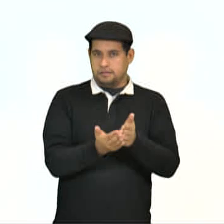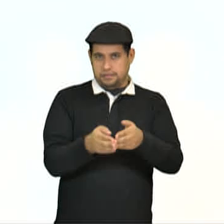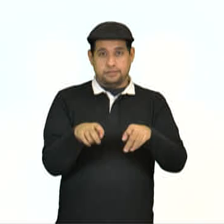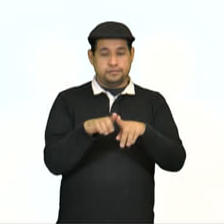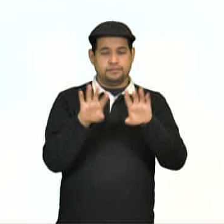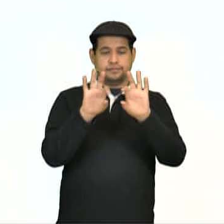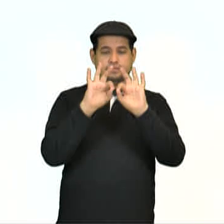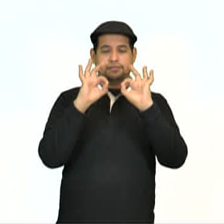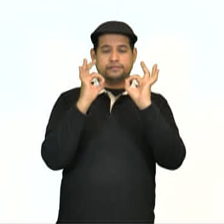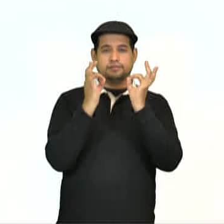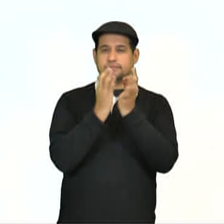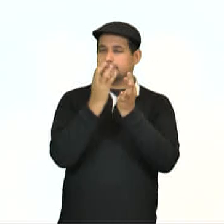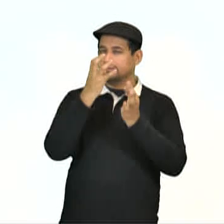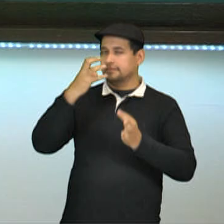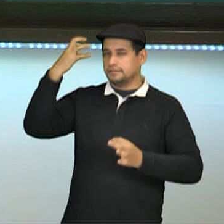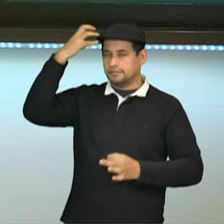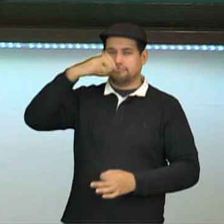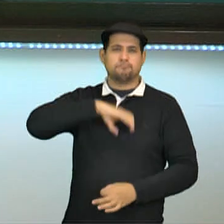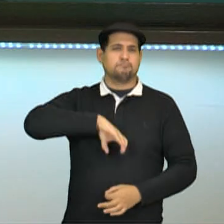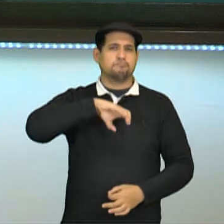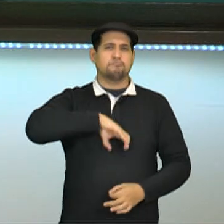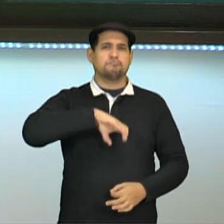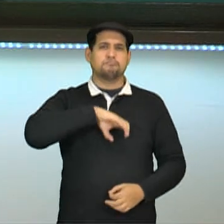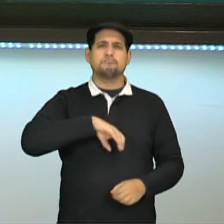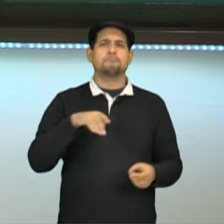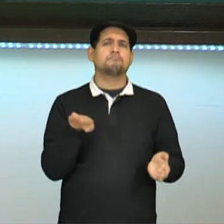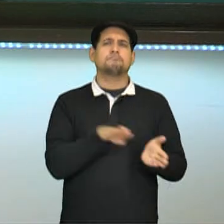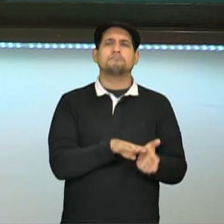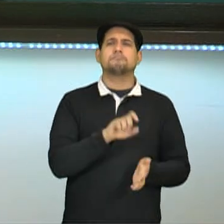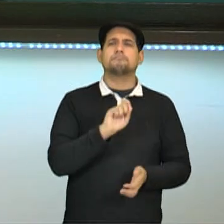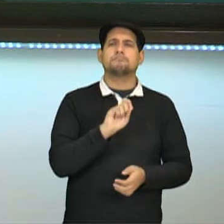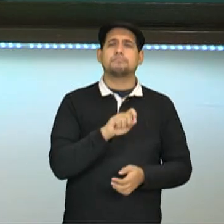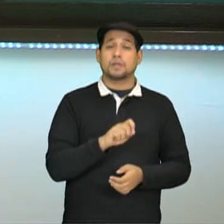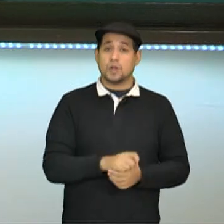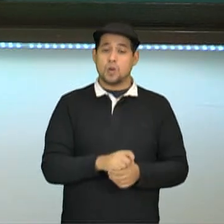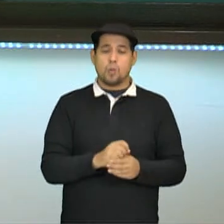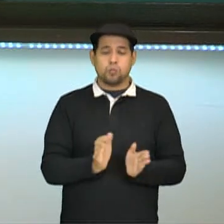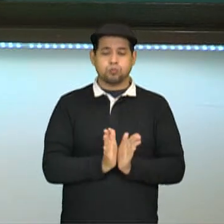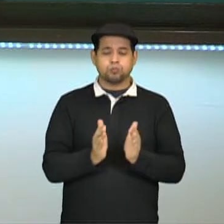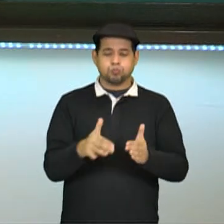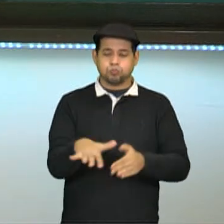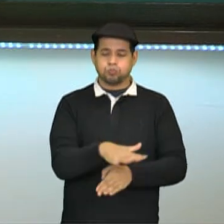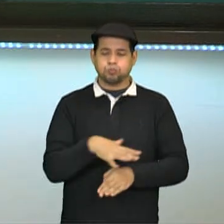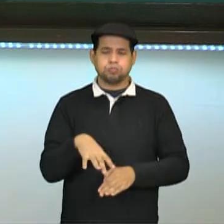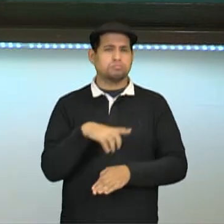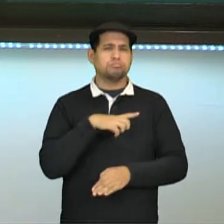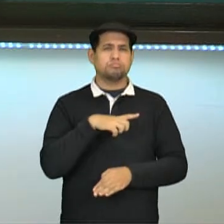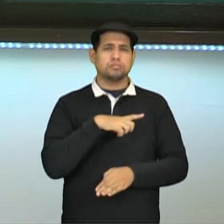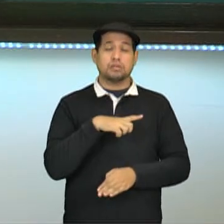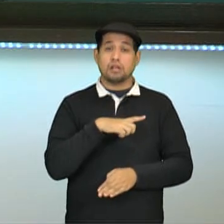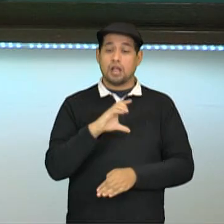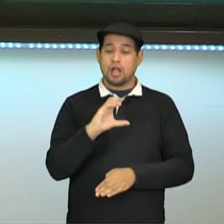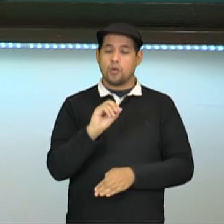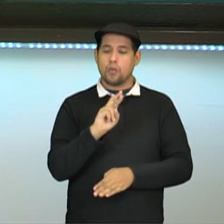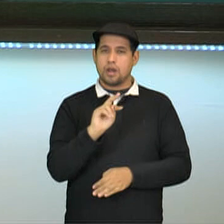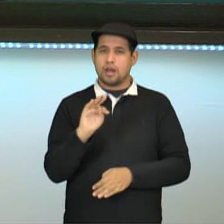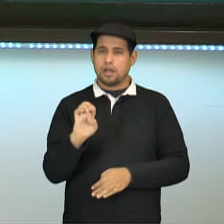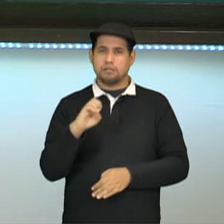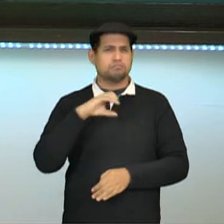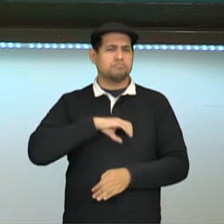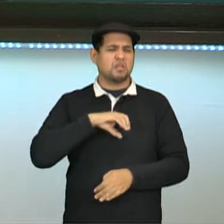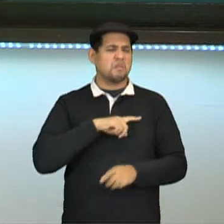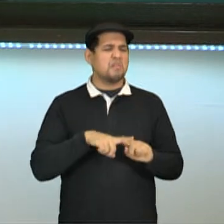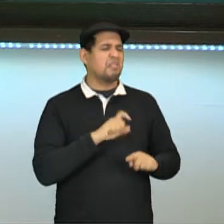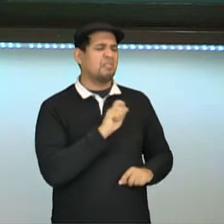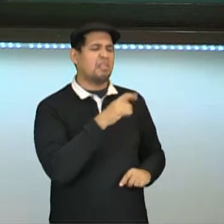da família real portuguesa, quem vai vir também é uma galera que pertence à corte portuguesa. Mas